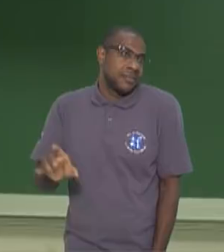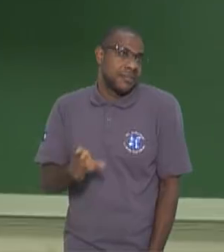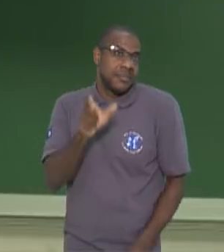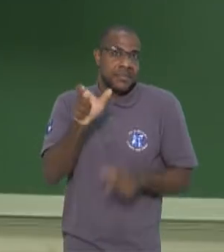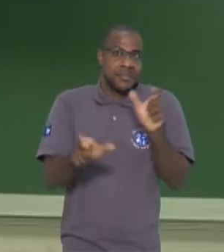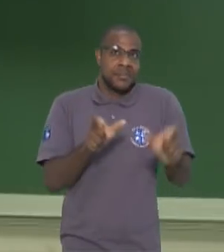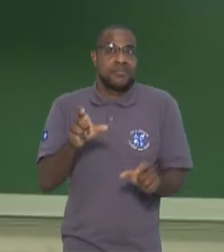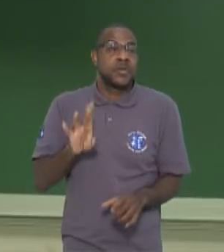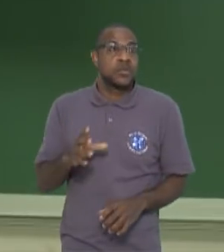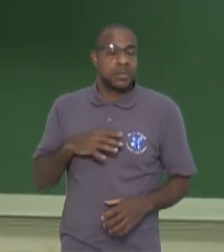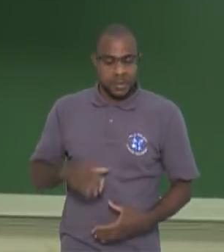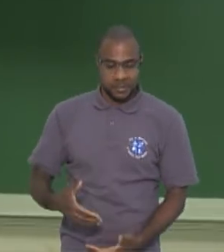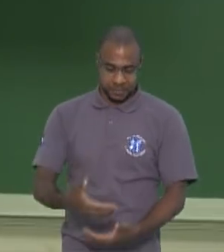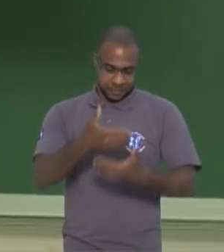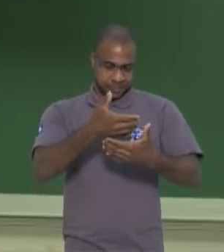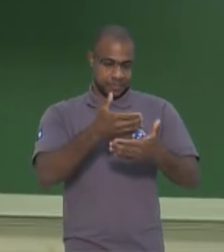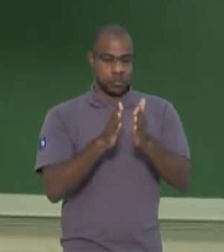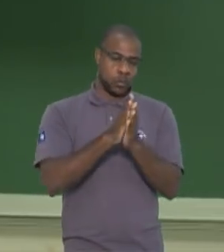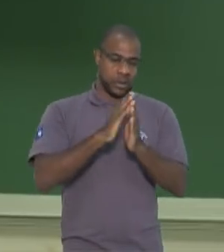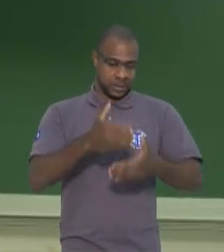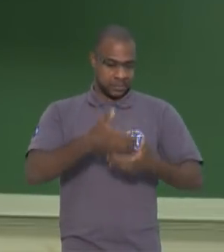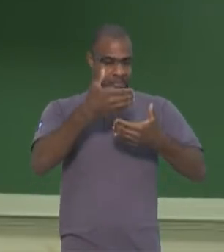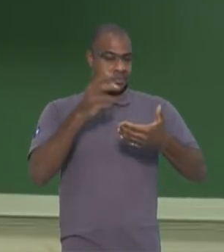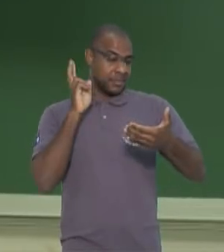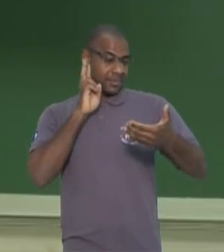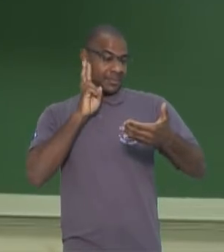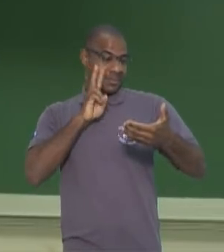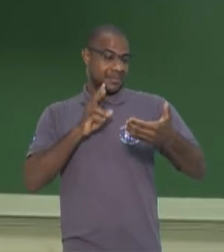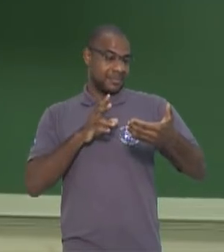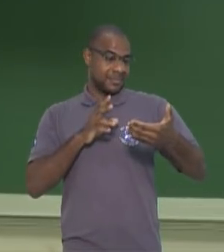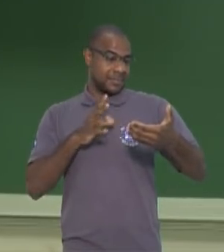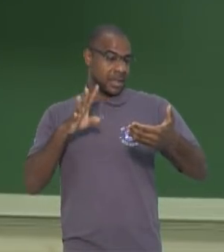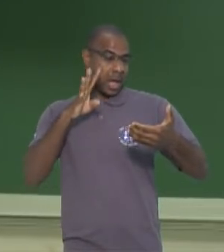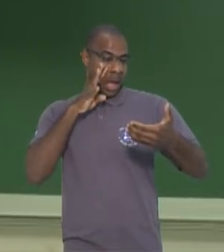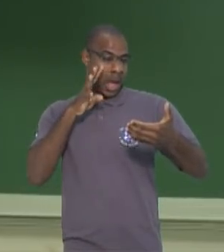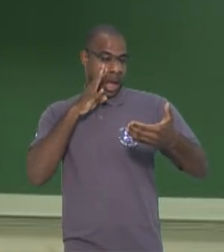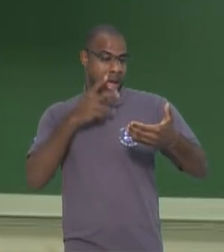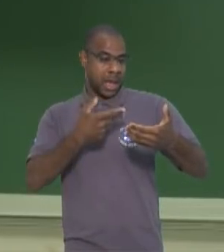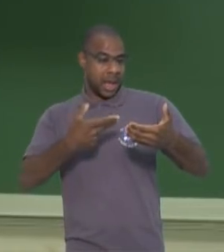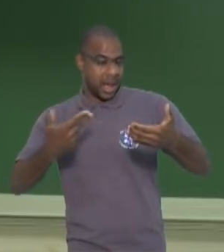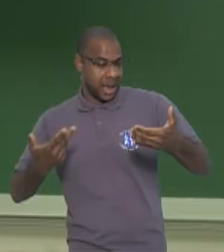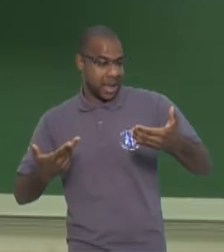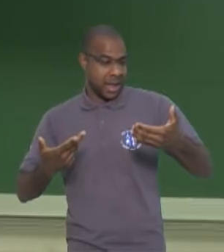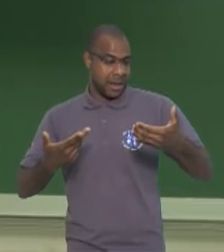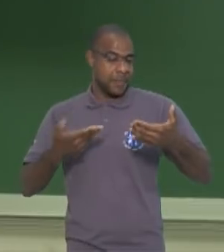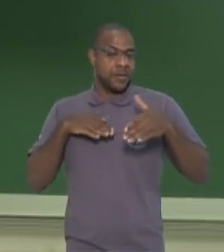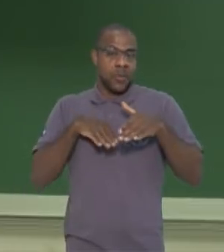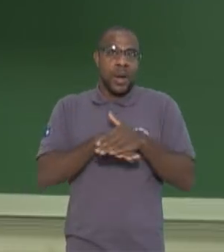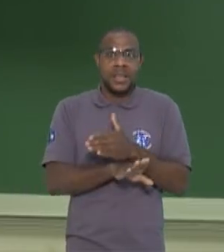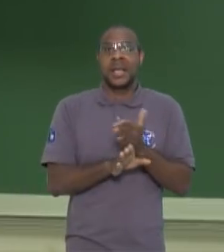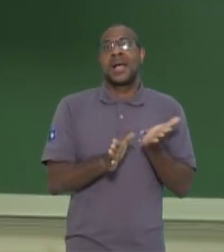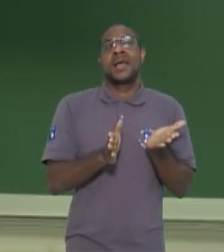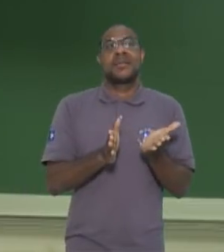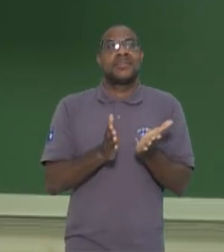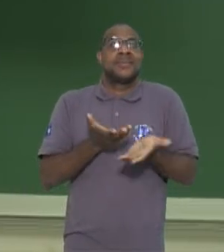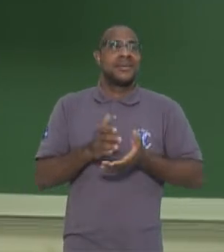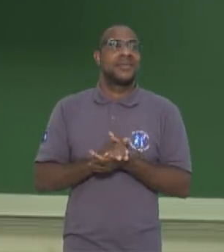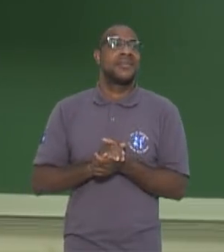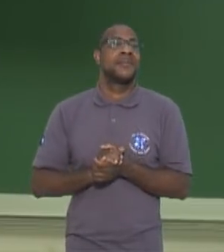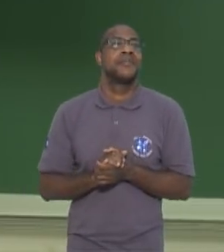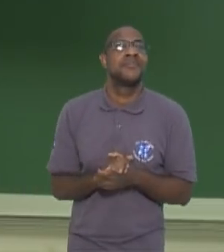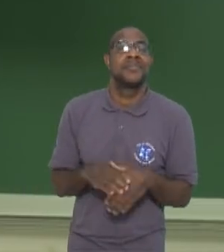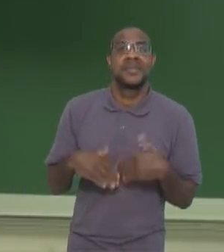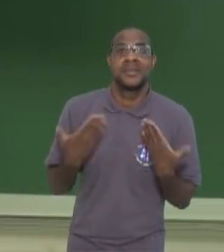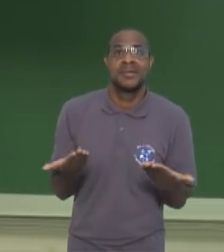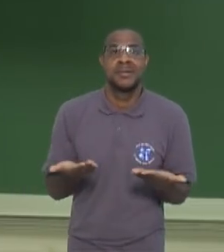serem admirados e colecionados. Então, até eles são objetos de grife, são lançados, às vezes são muito caros, por exemplo,